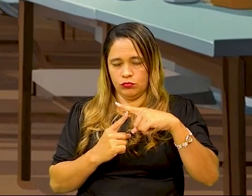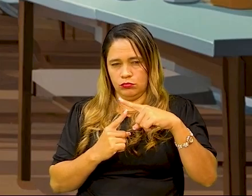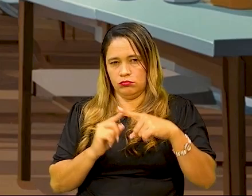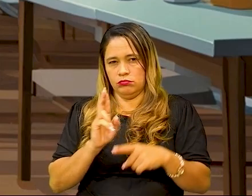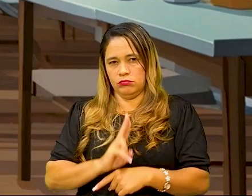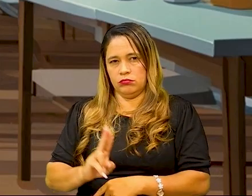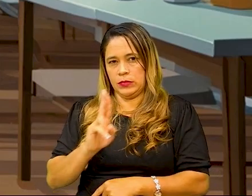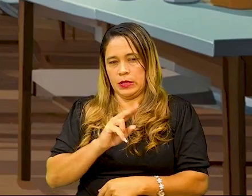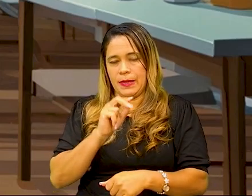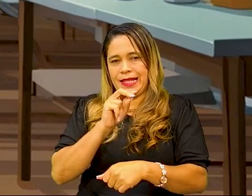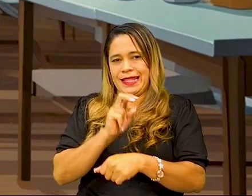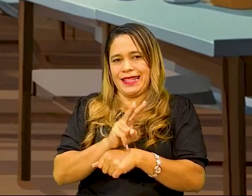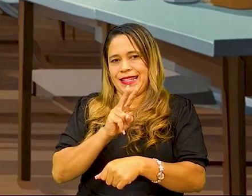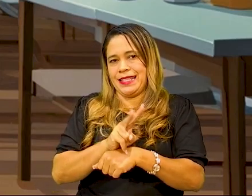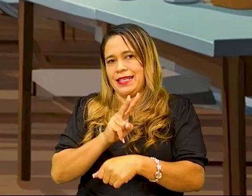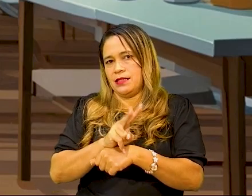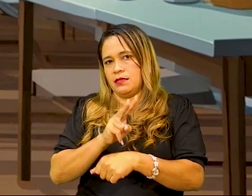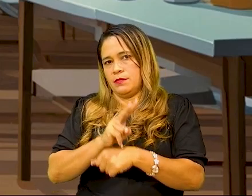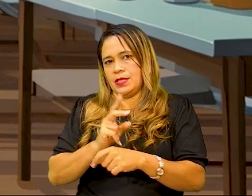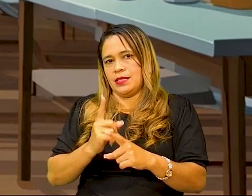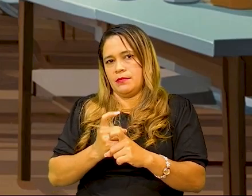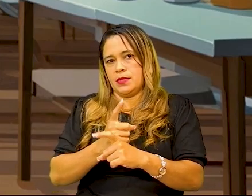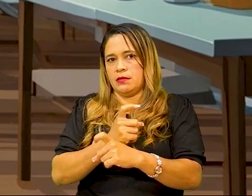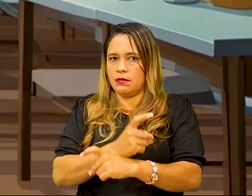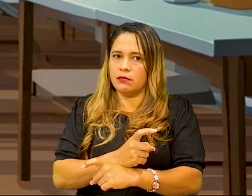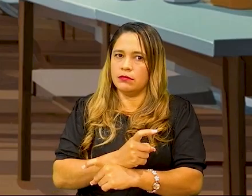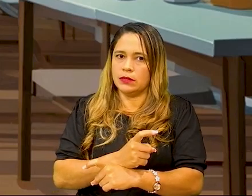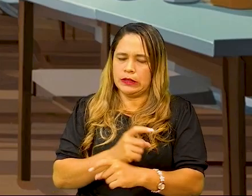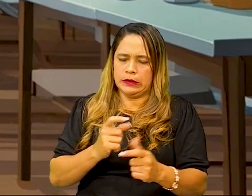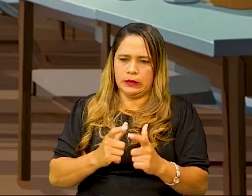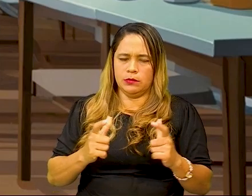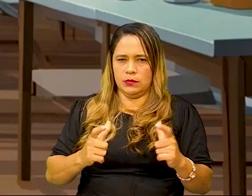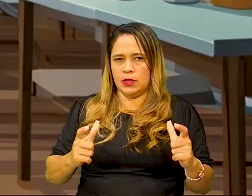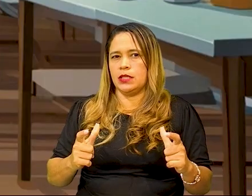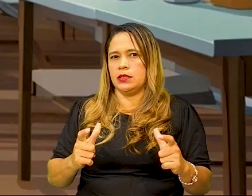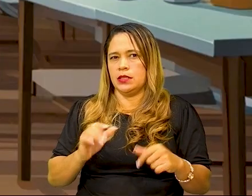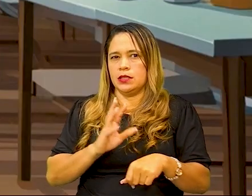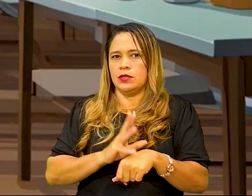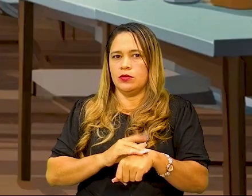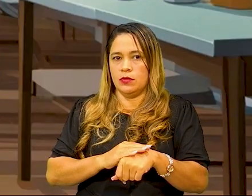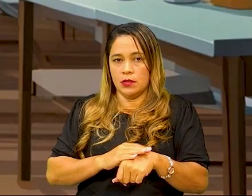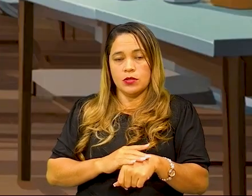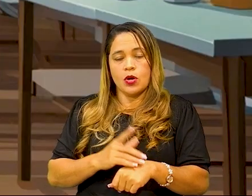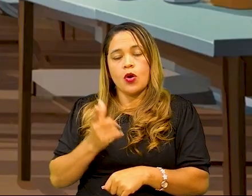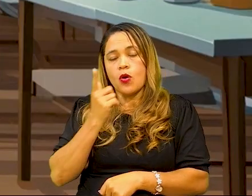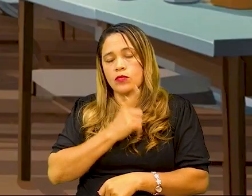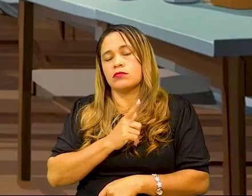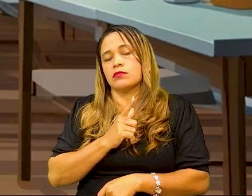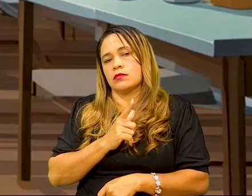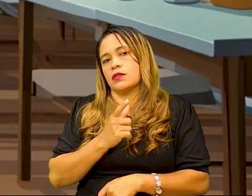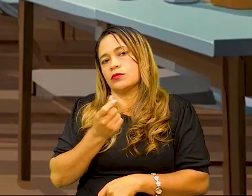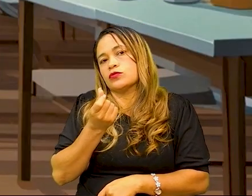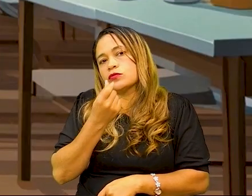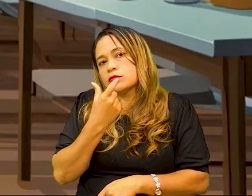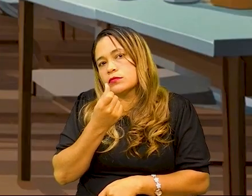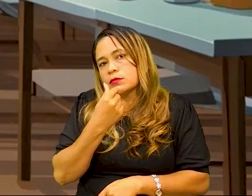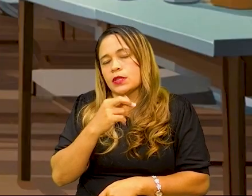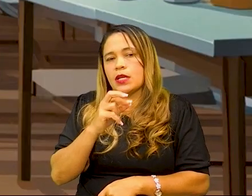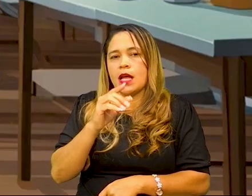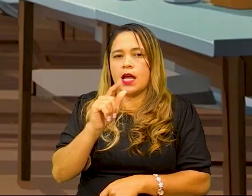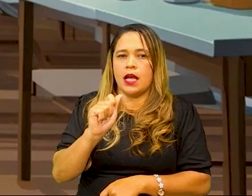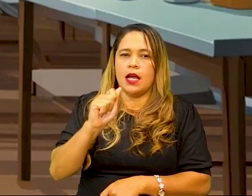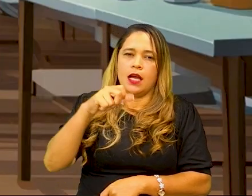para o tratamento das doenças bacterianas. Grande parte das doenças bacterianas a gente consegue tratar com o uso do antibiótico, que